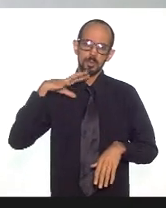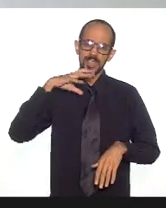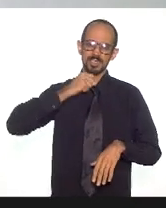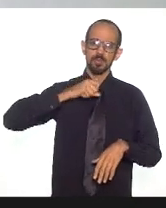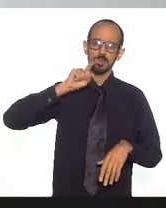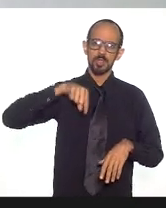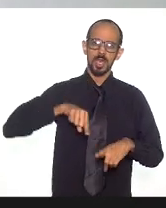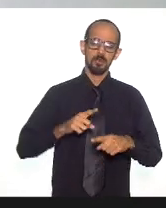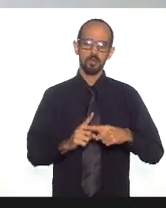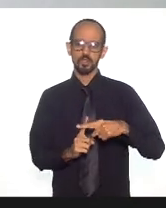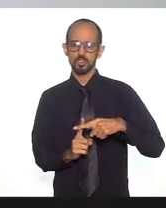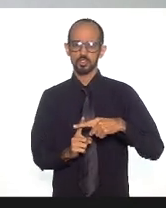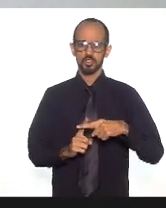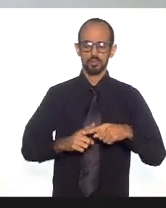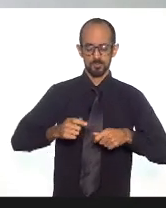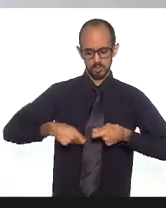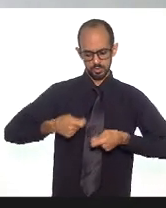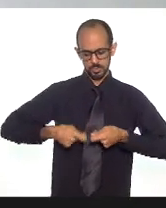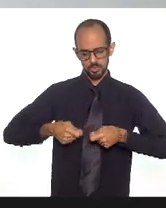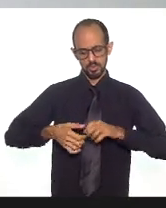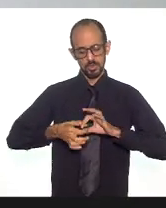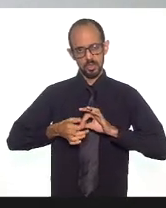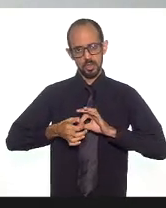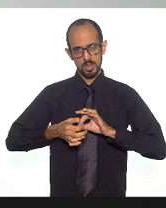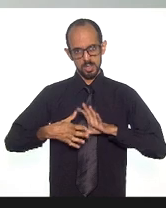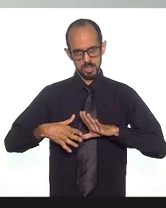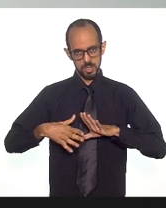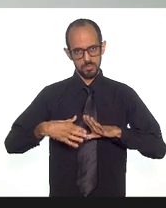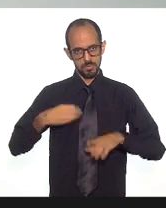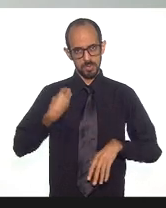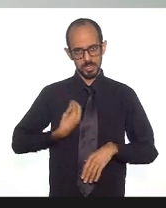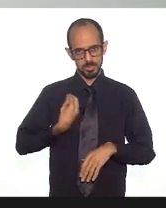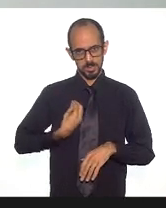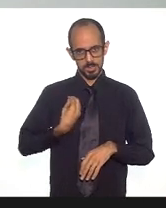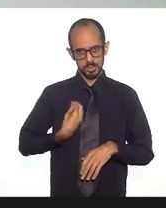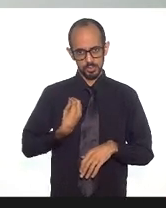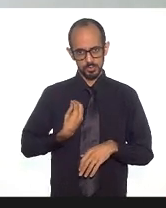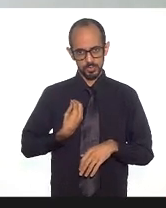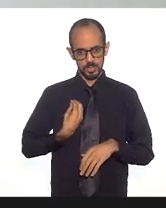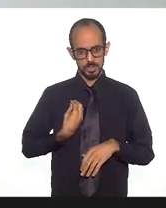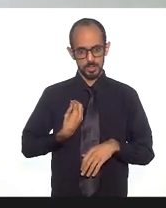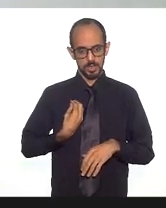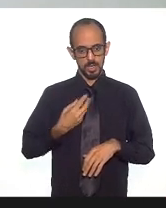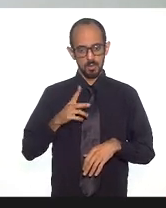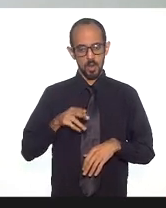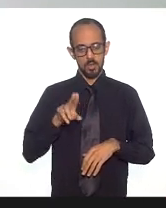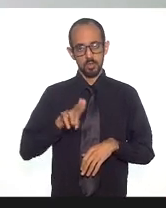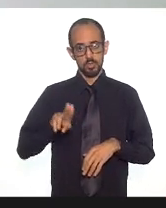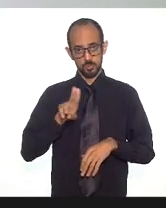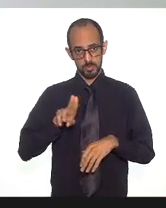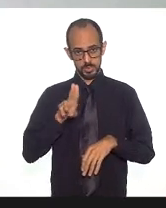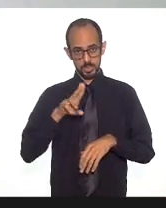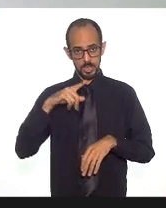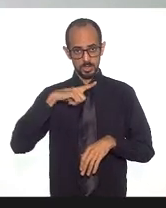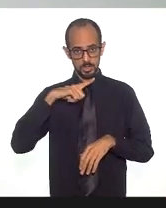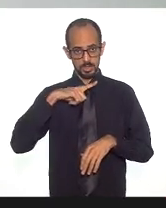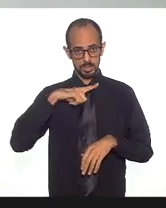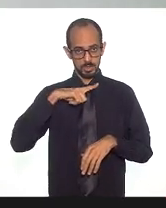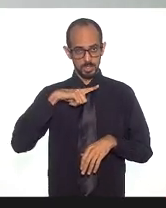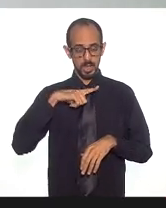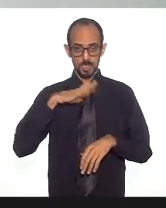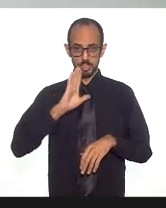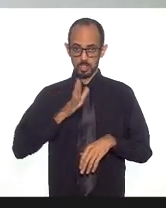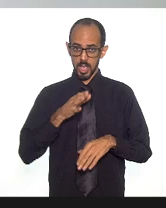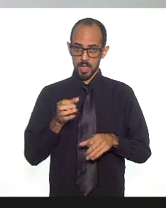né, de gestão democrática, mais participativa, de escolha de dirigentes de forma democrática, o caso das universidades, que tem se consolidado